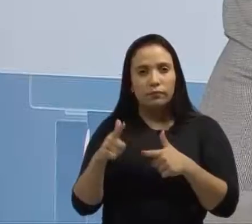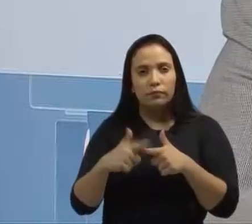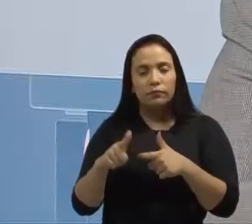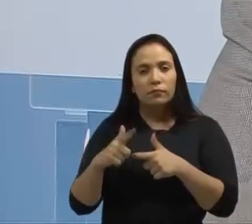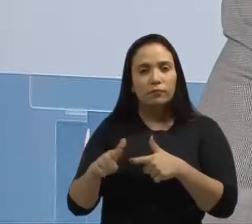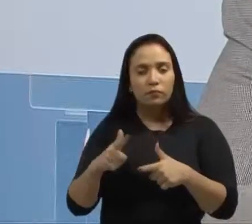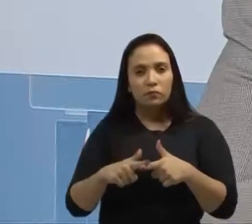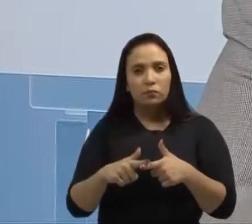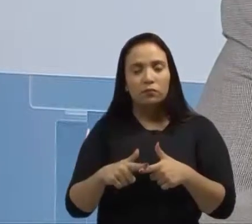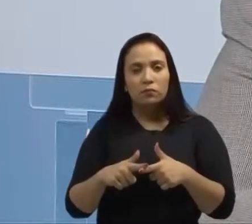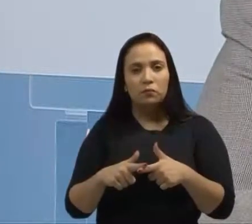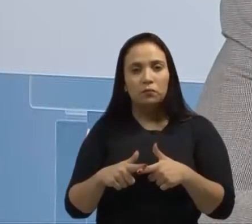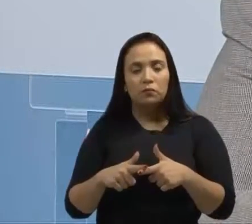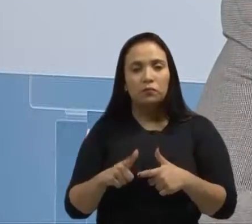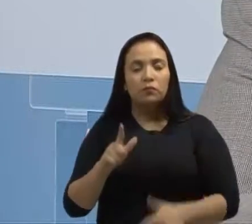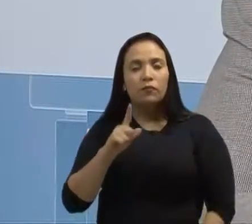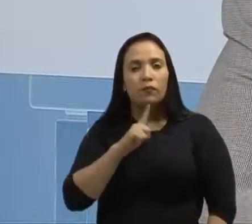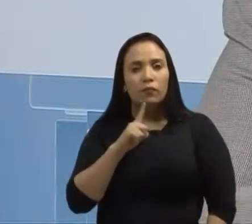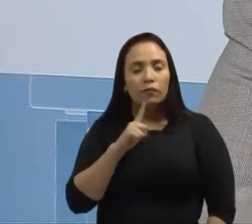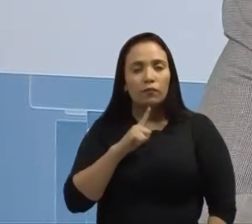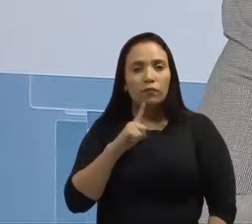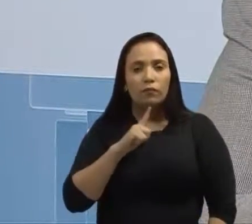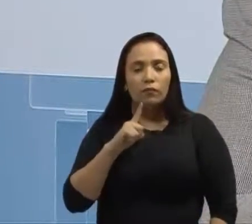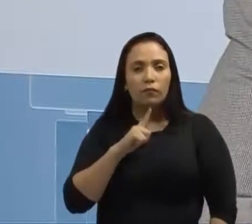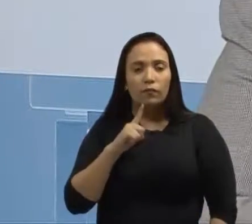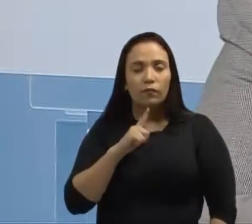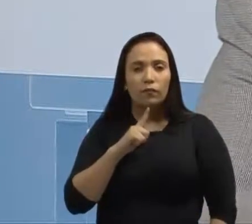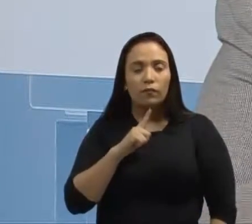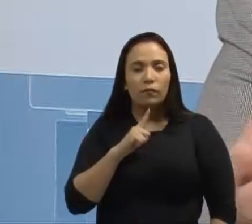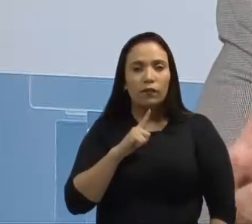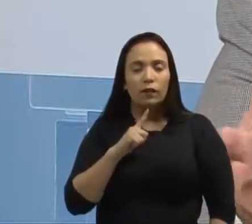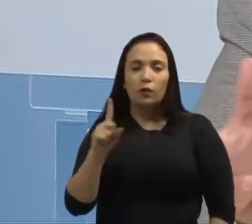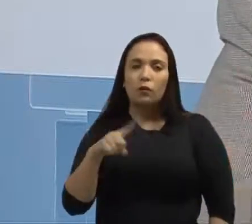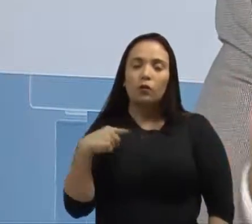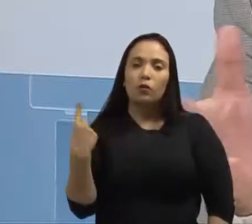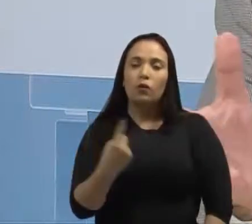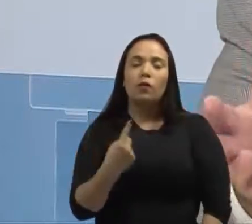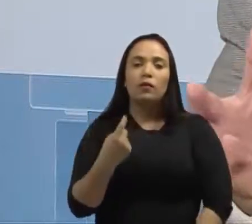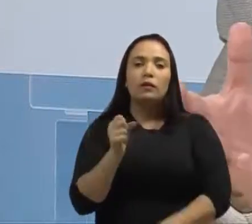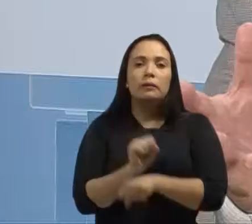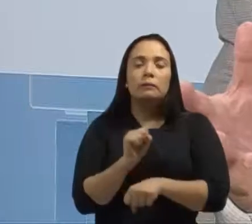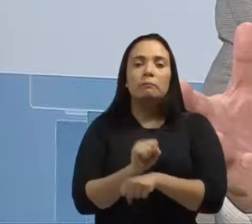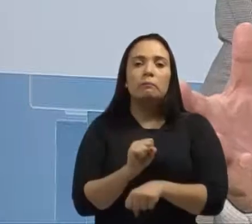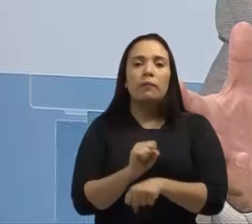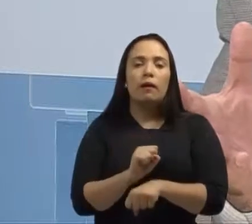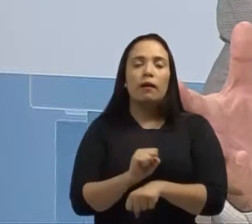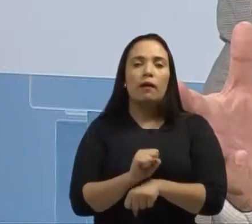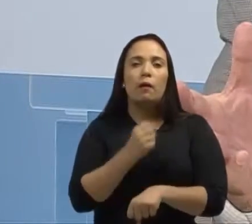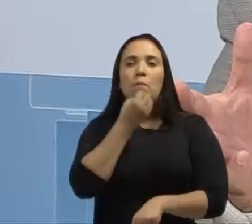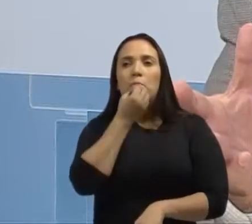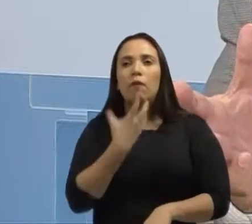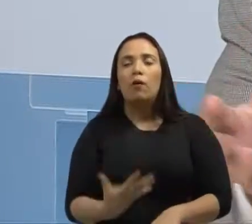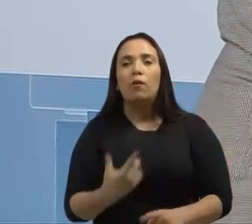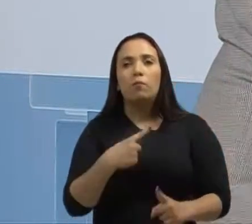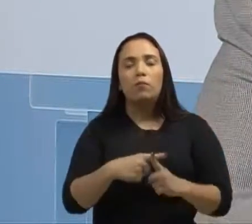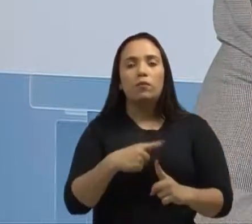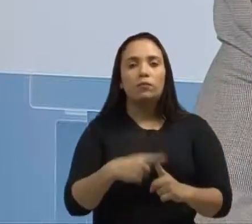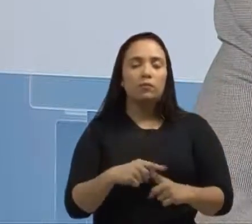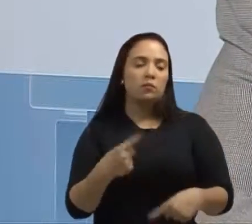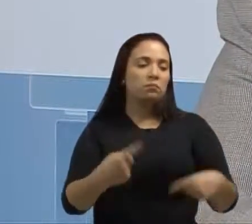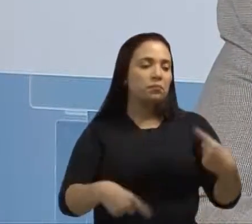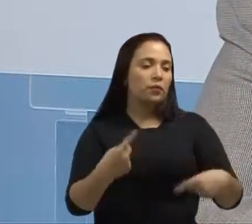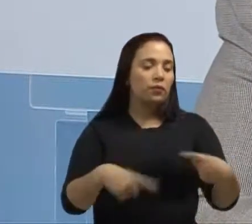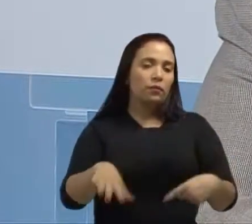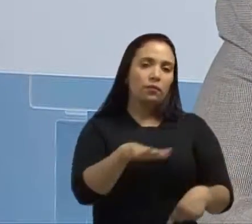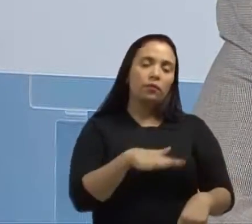maneira fisiológica com que os partidos... Pô, a gente não pode esperar coisa boa do trato político